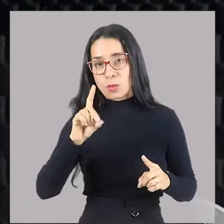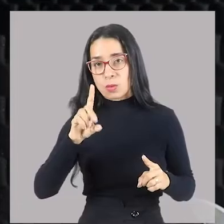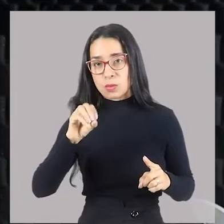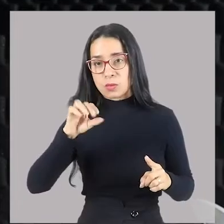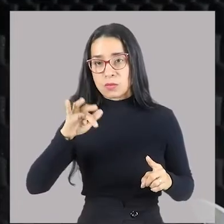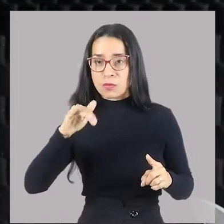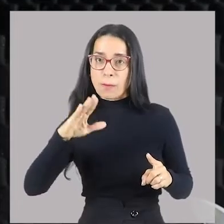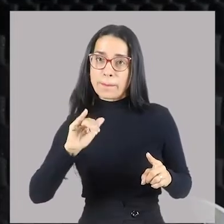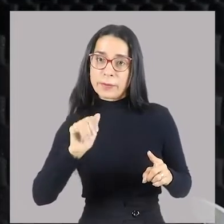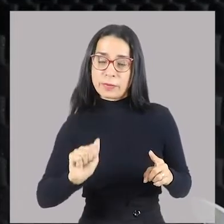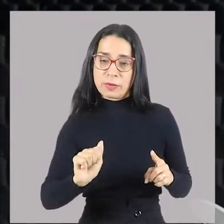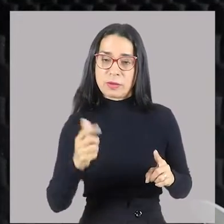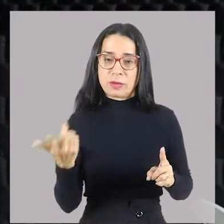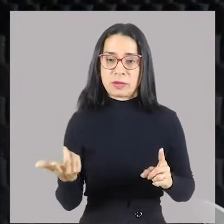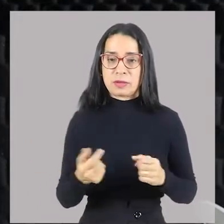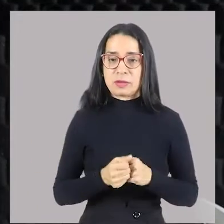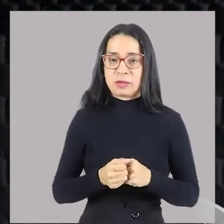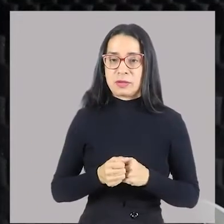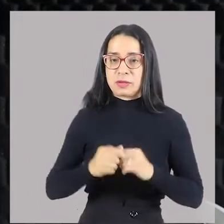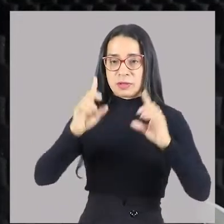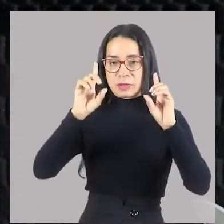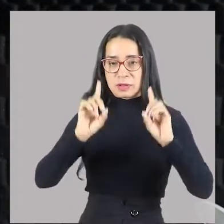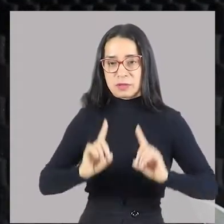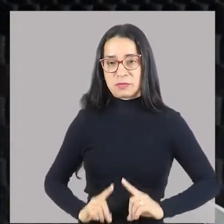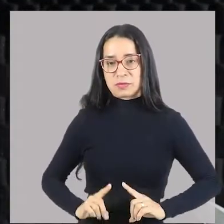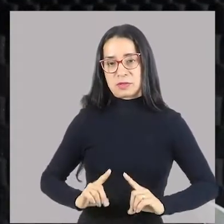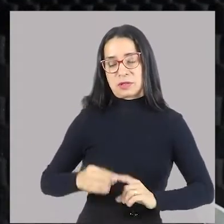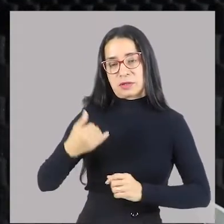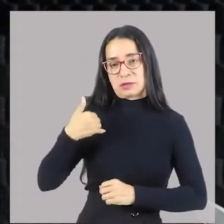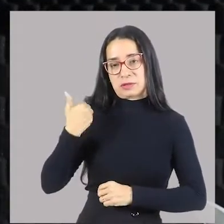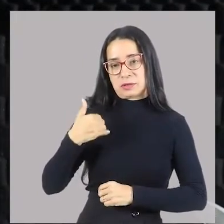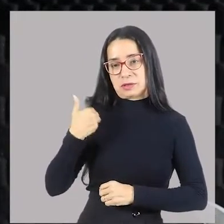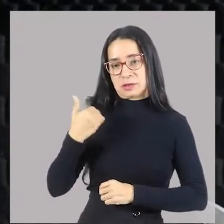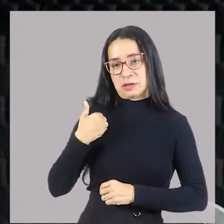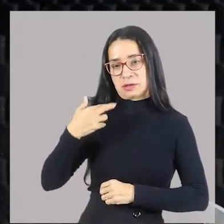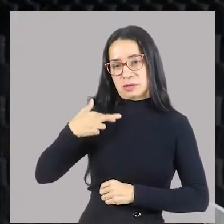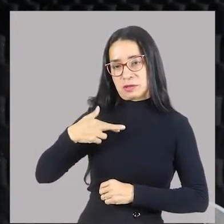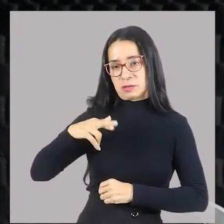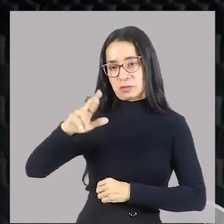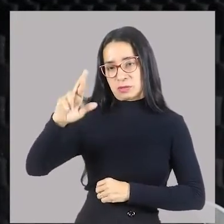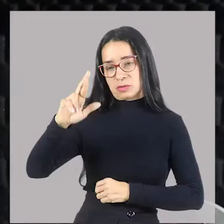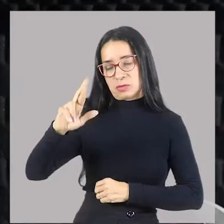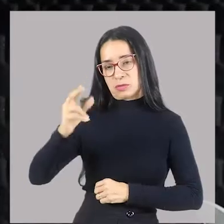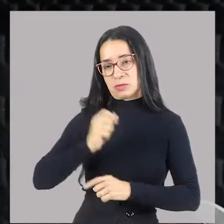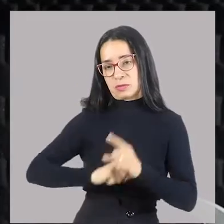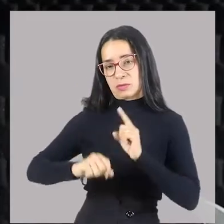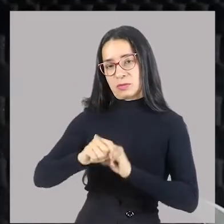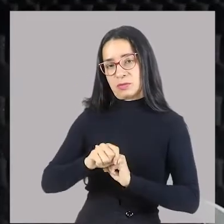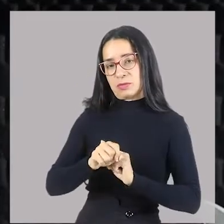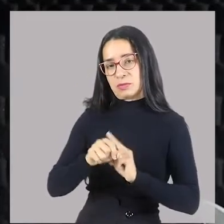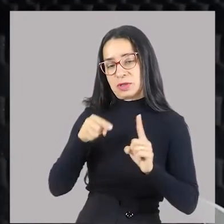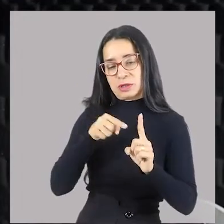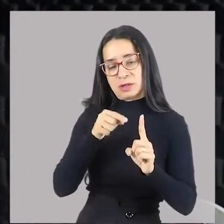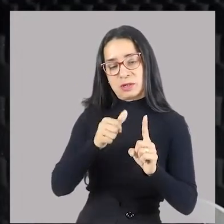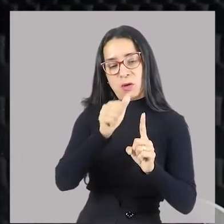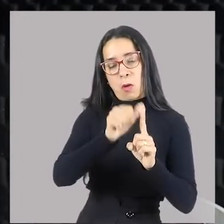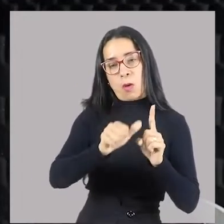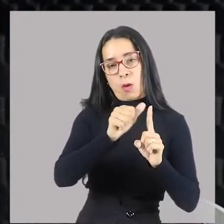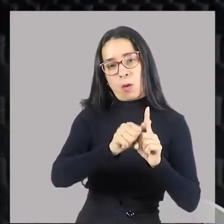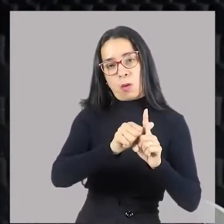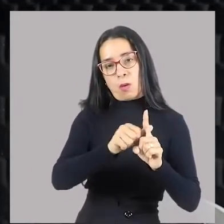idade de geração, religiosa, misoginia e a xenofobia. Então isso daqui é o percentual das